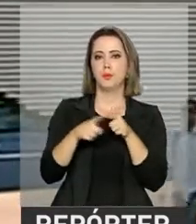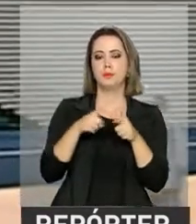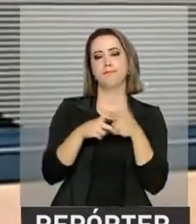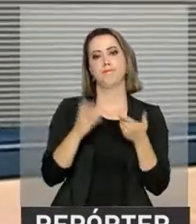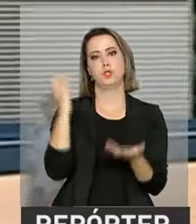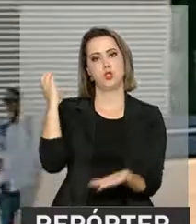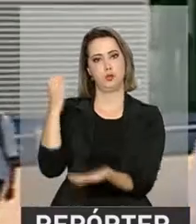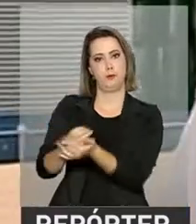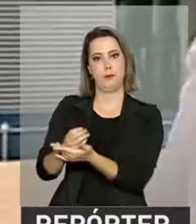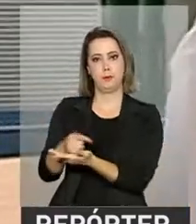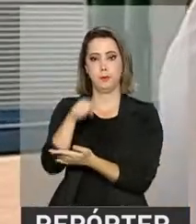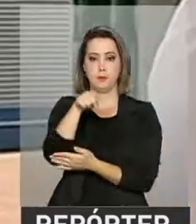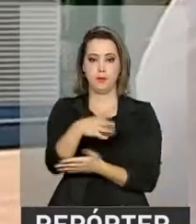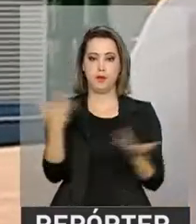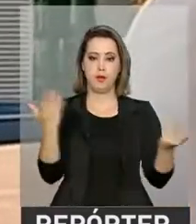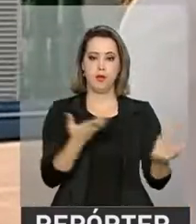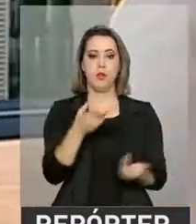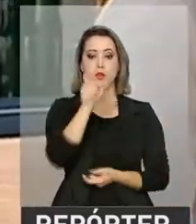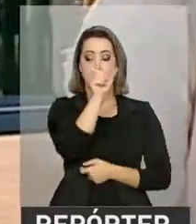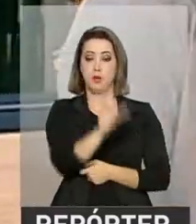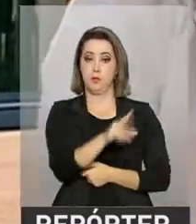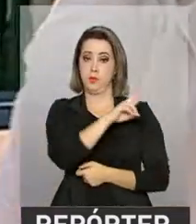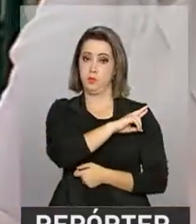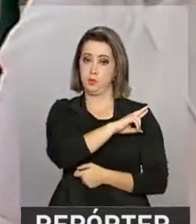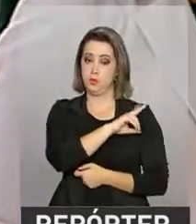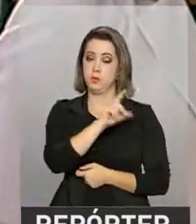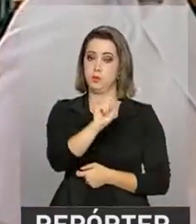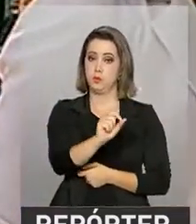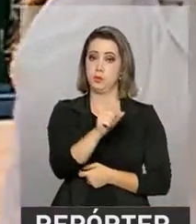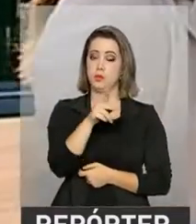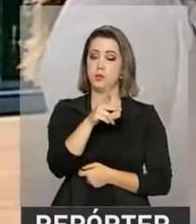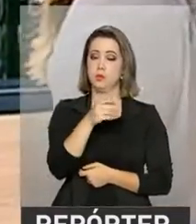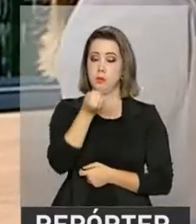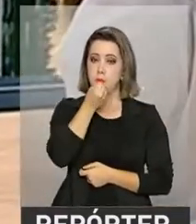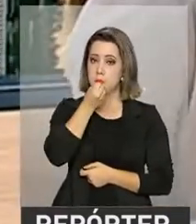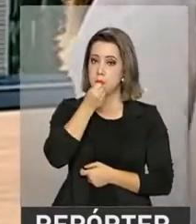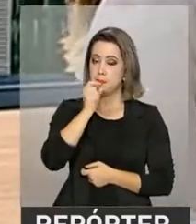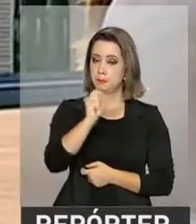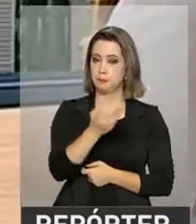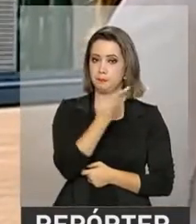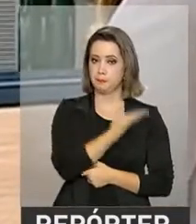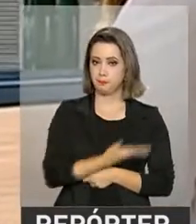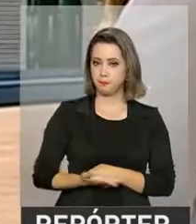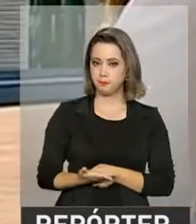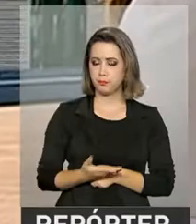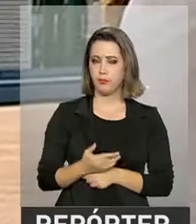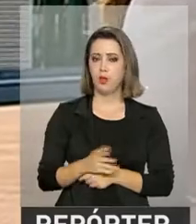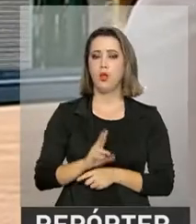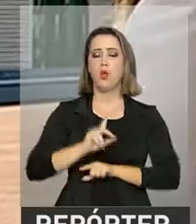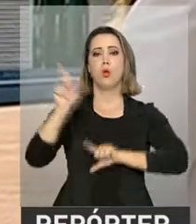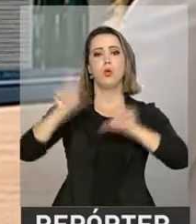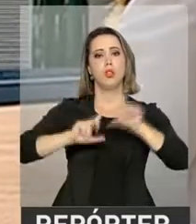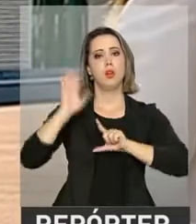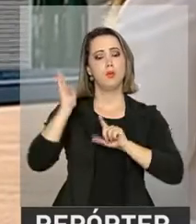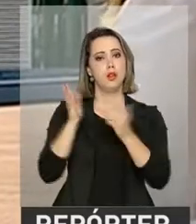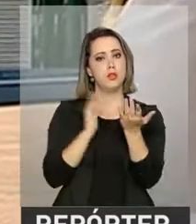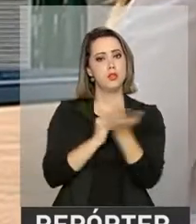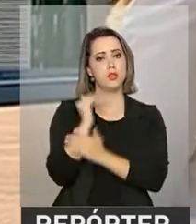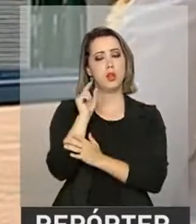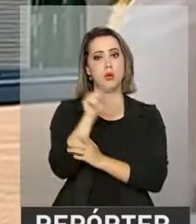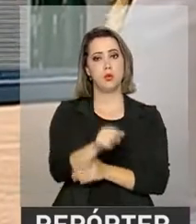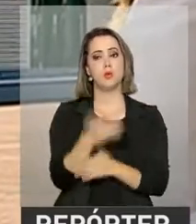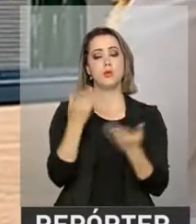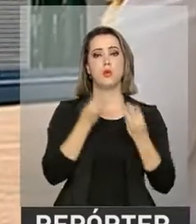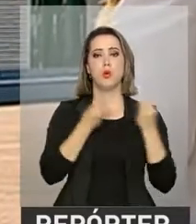porta voz da polícia rodoviária federal diego fernandes brandão diego a operação já começou como que vai funcionar neste